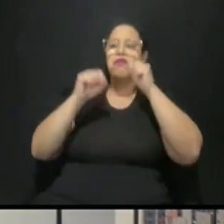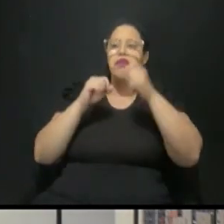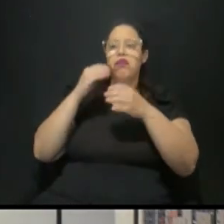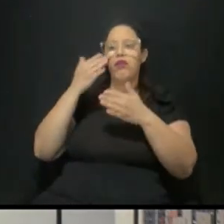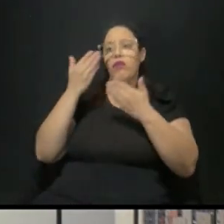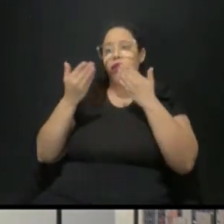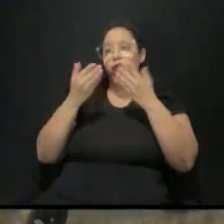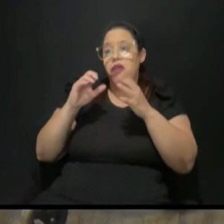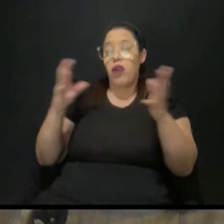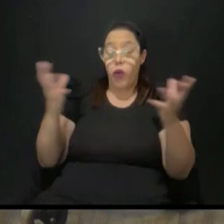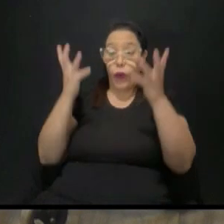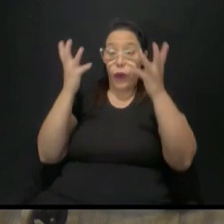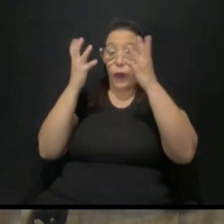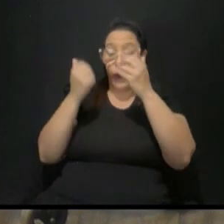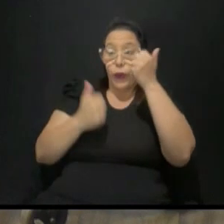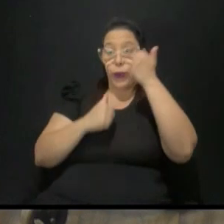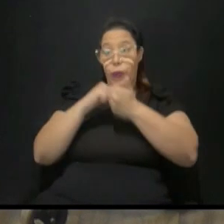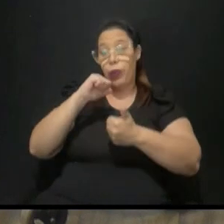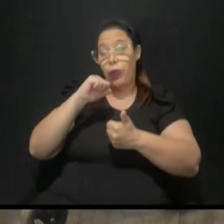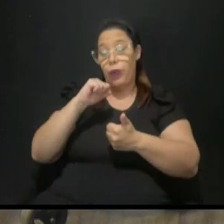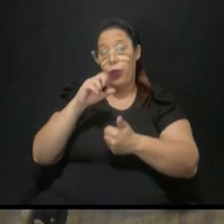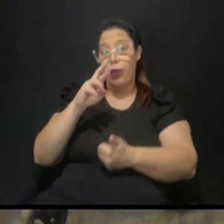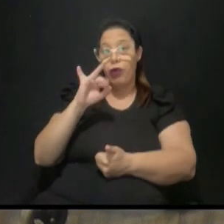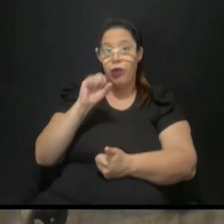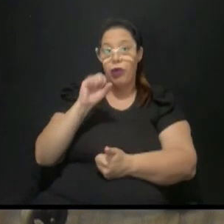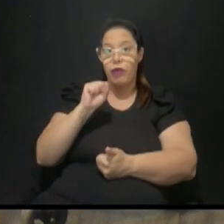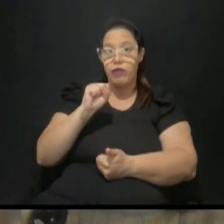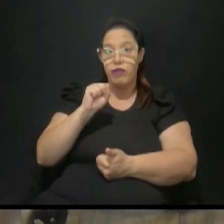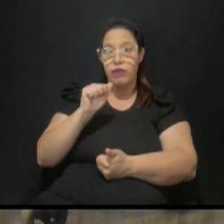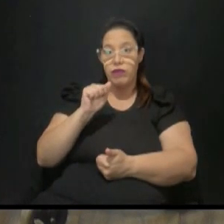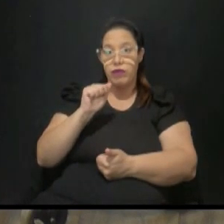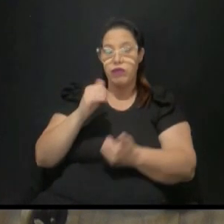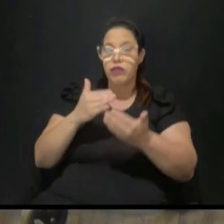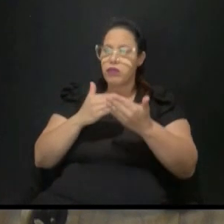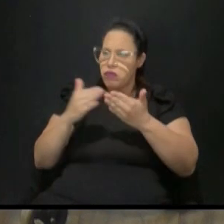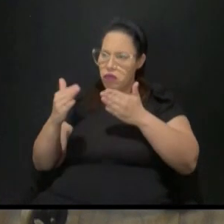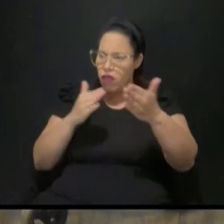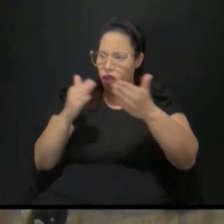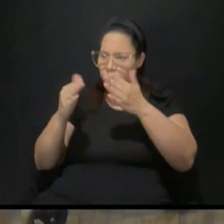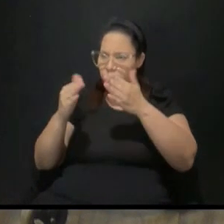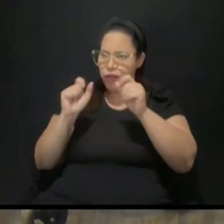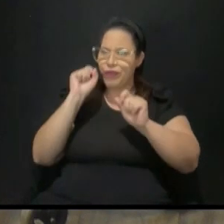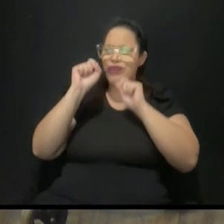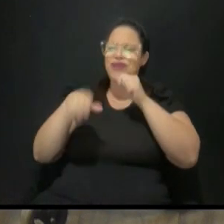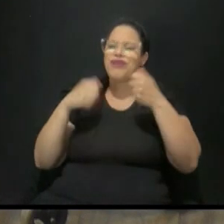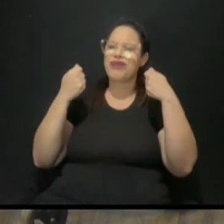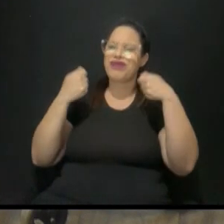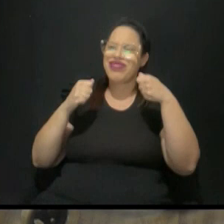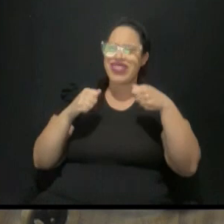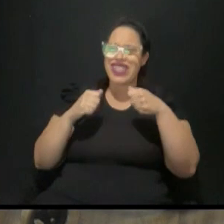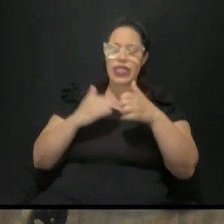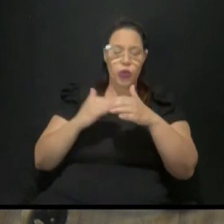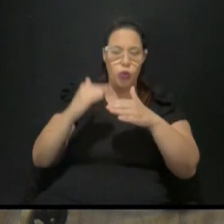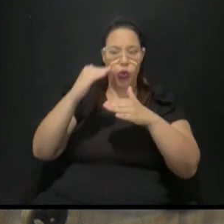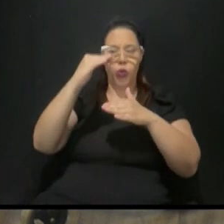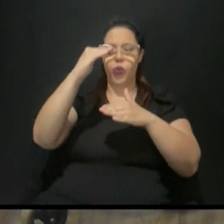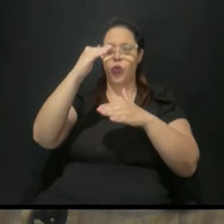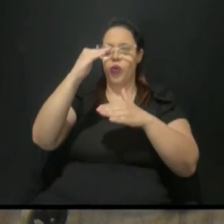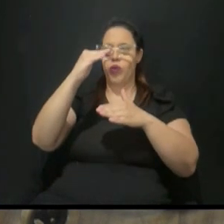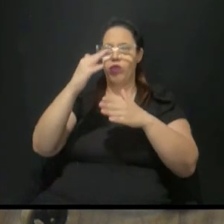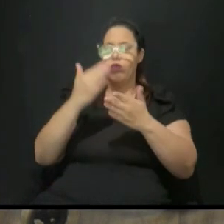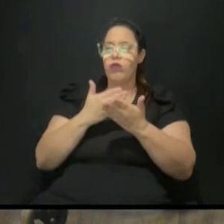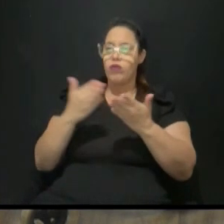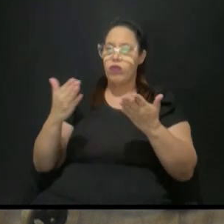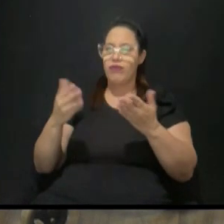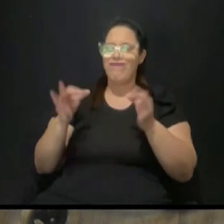os atletas? Ela é o caminho? O que a gente ainda precisa para permear essa condição plena para